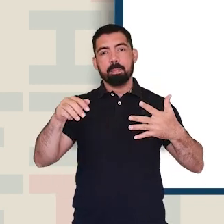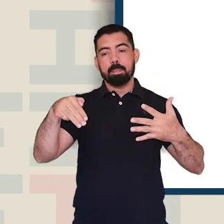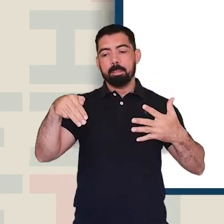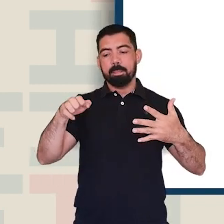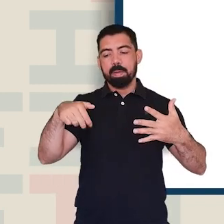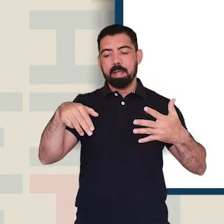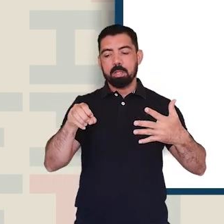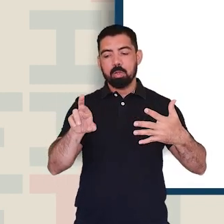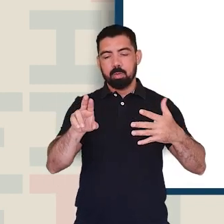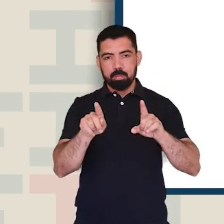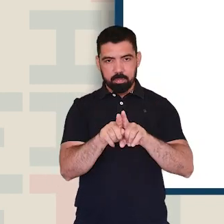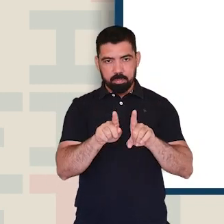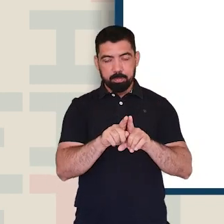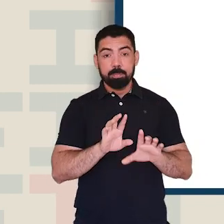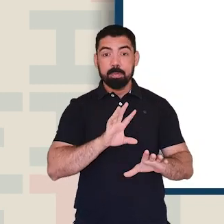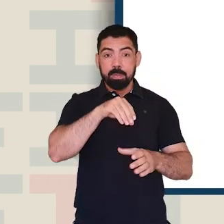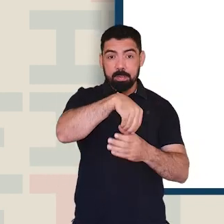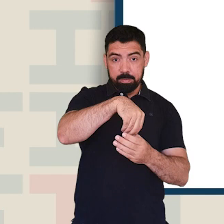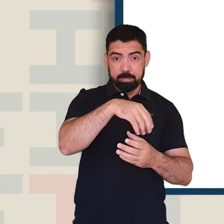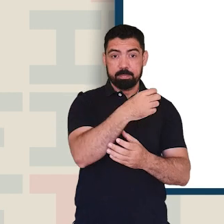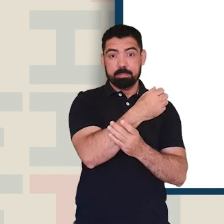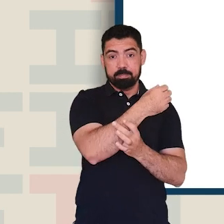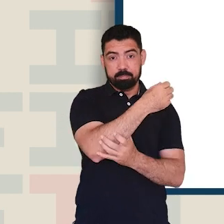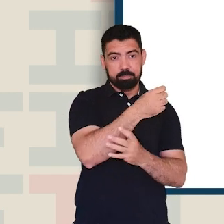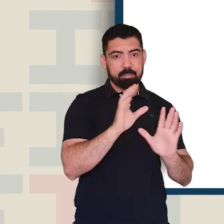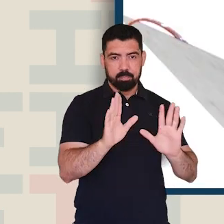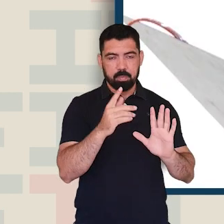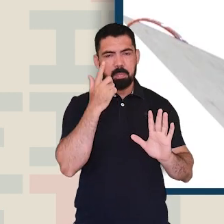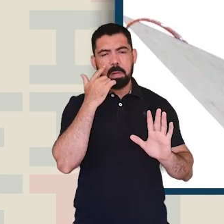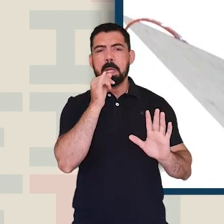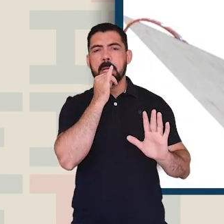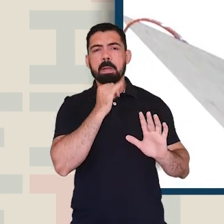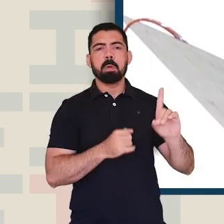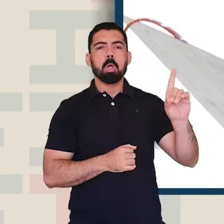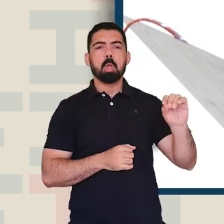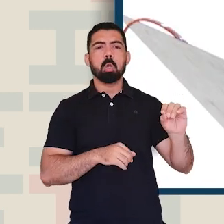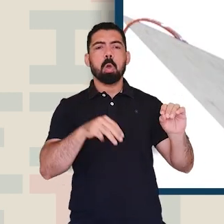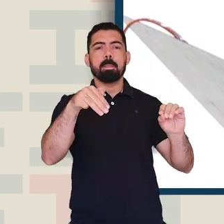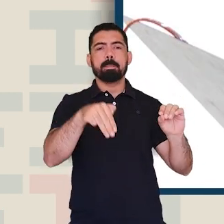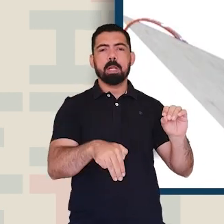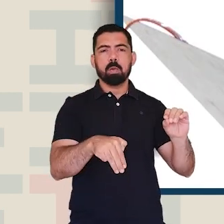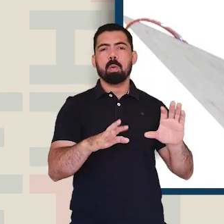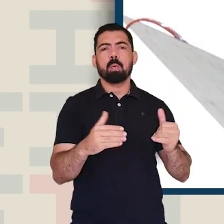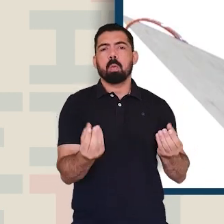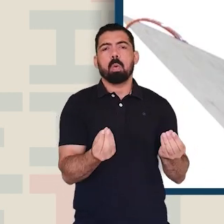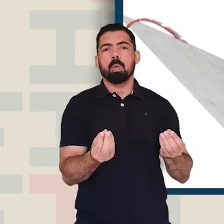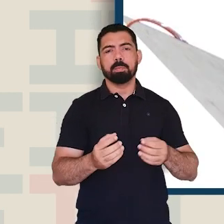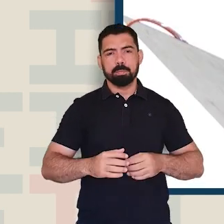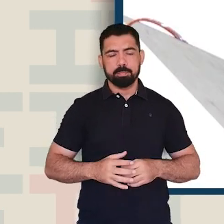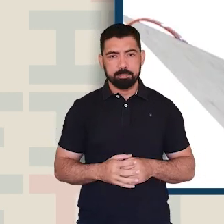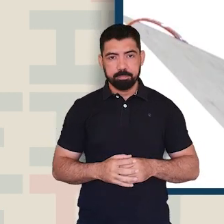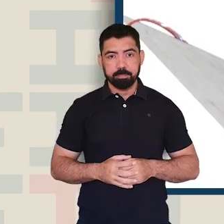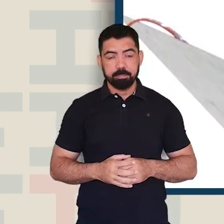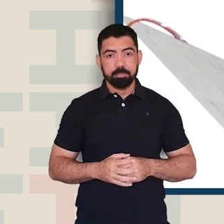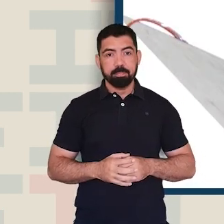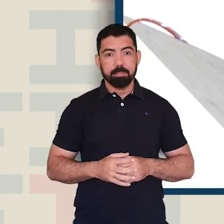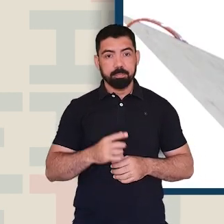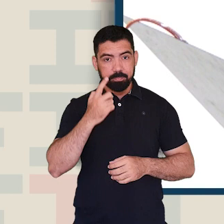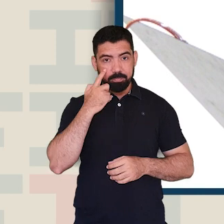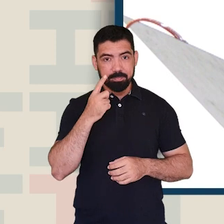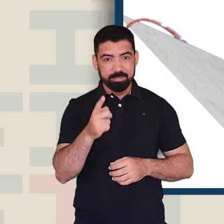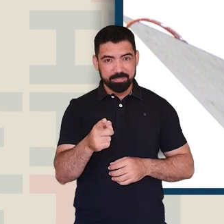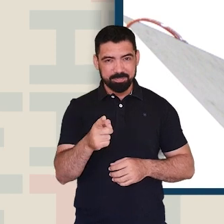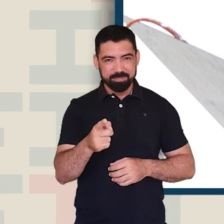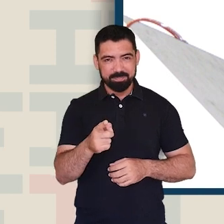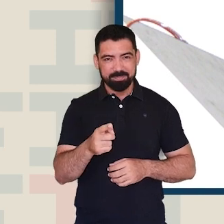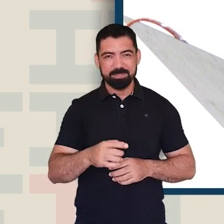os menores. Ele não está no bracinho aí, mas se o Dó menor seria assim, é um formatozinho mais esquisitinho, mas quando a gente vai para o Ré fica legal,